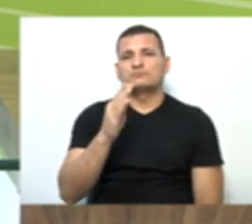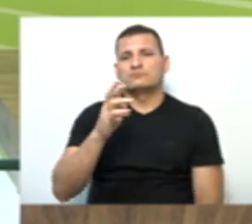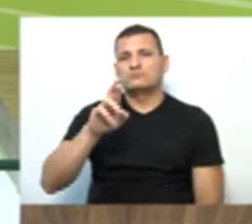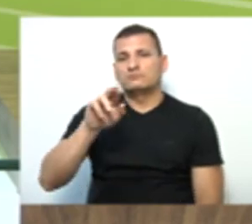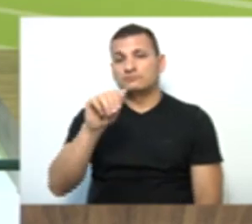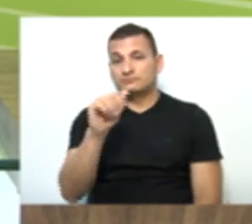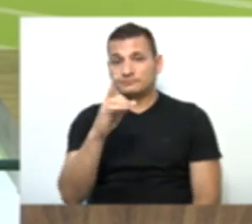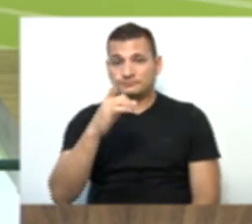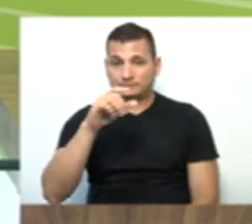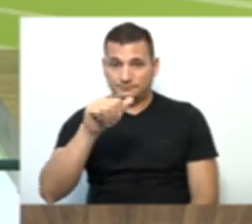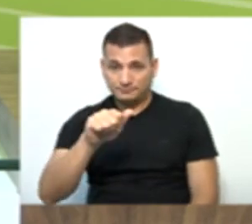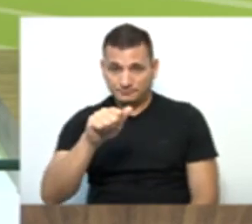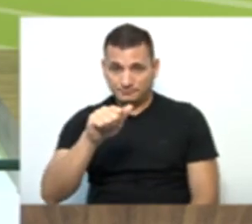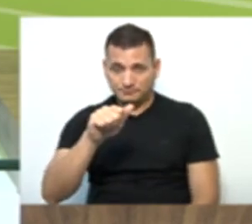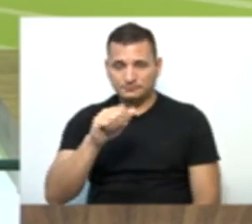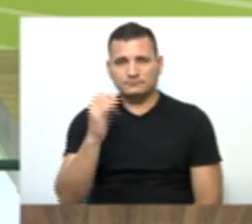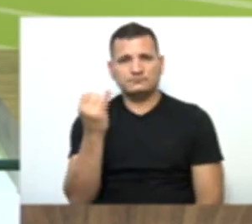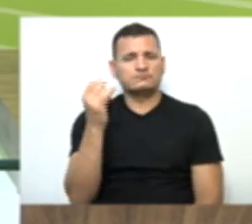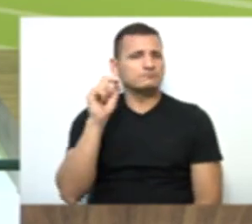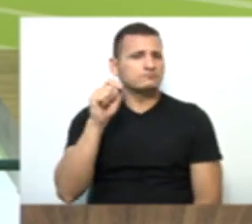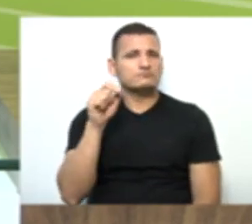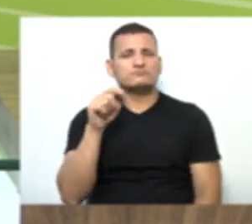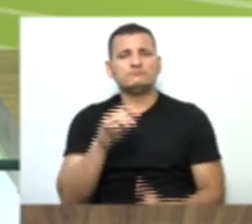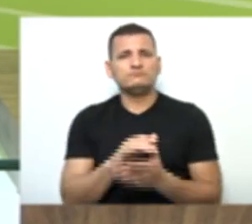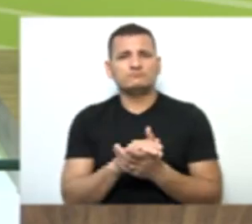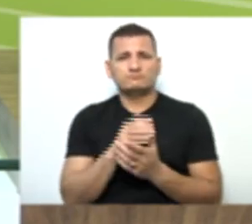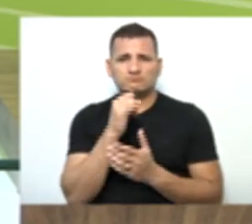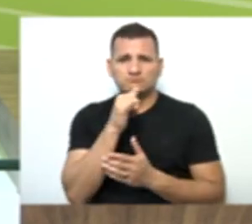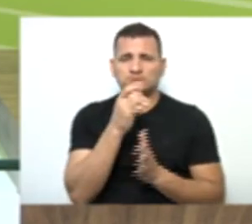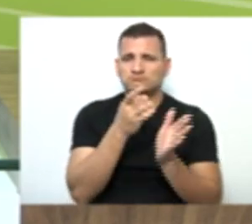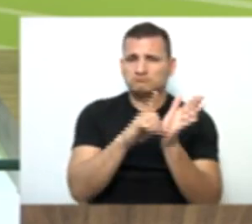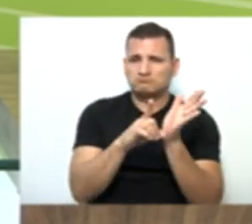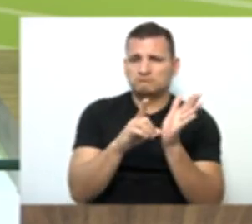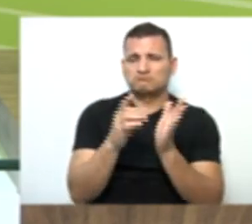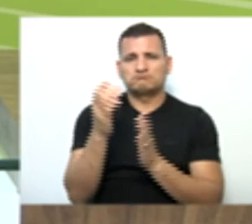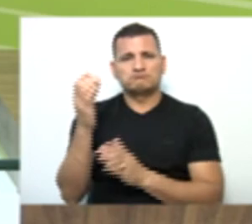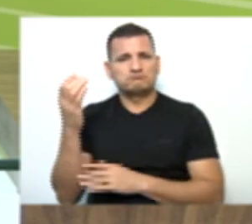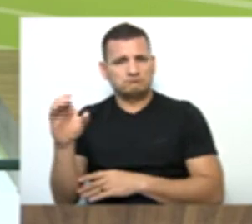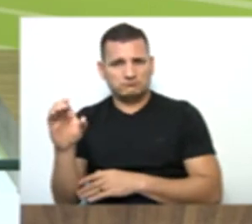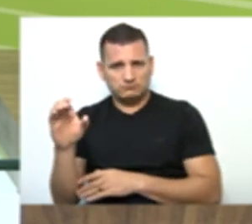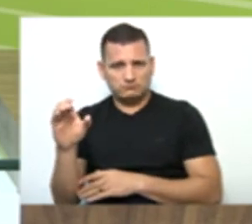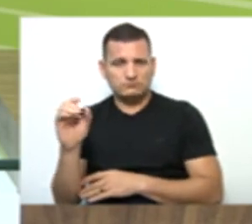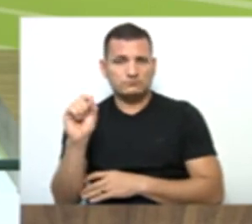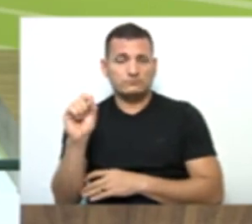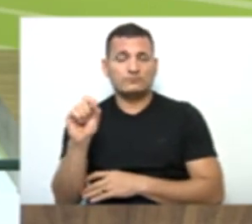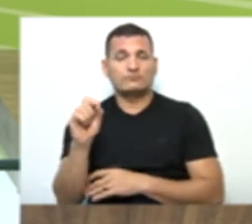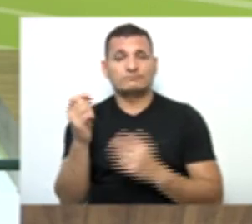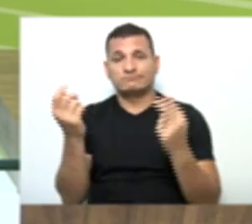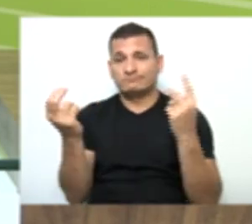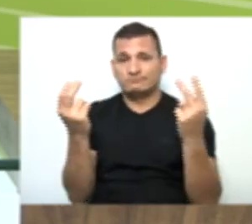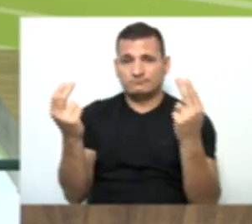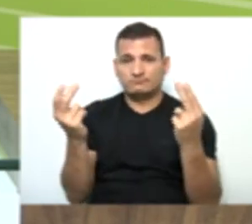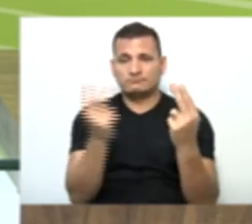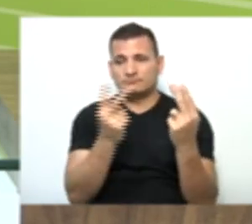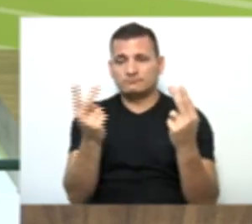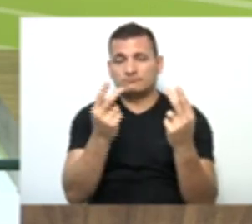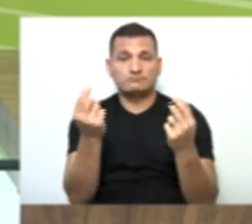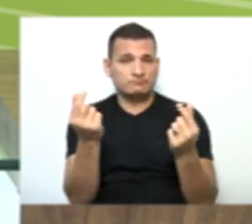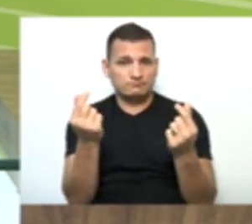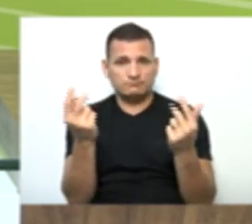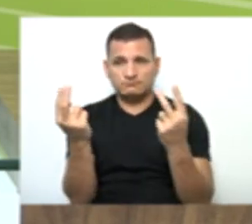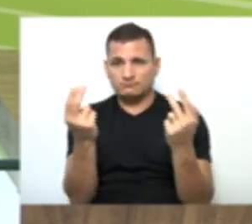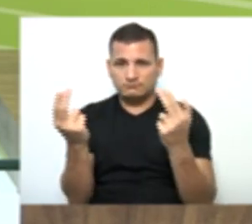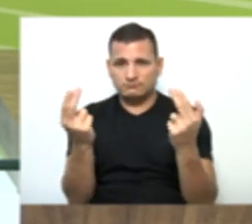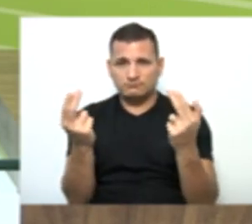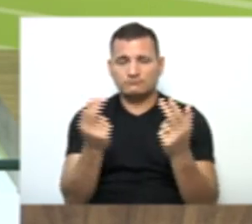que, independente da quantidade de débito ou crédito, os valores têm que ser iguais. A quantidade